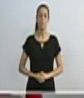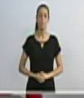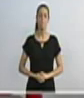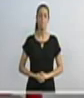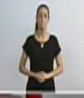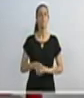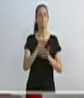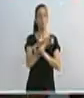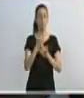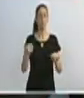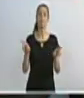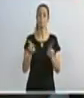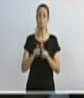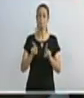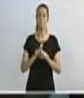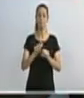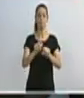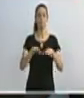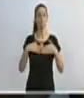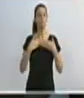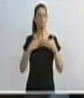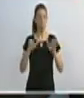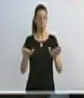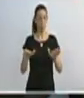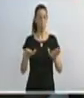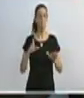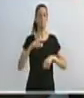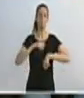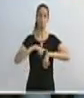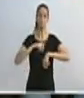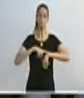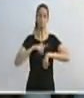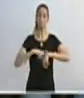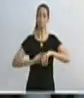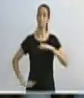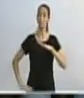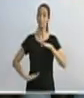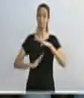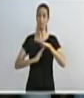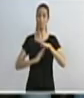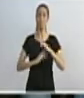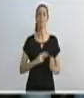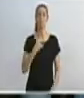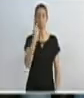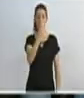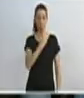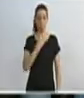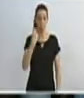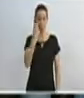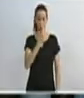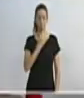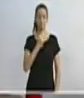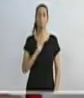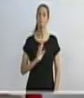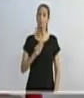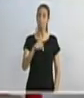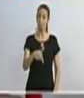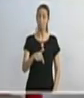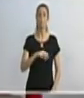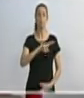Também informamos que essa audiência pública terá a duração de, no máximo, 2 horas. Após